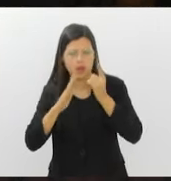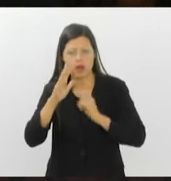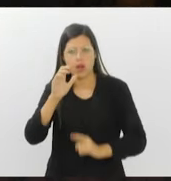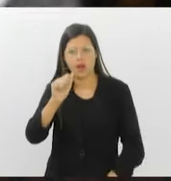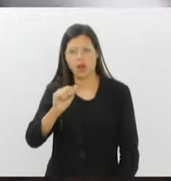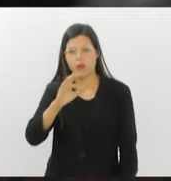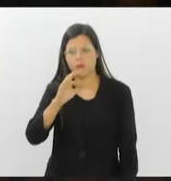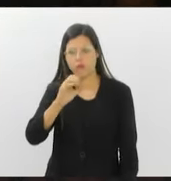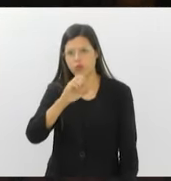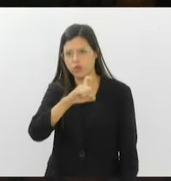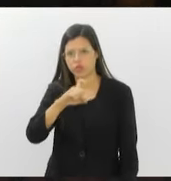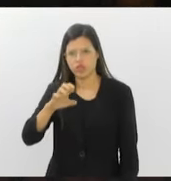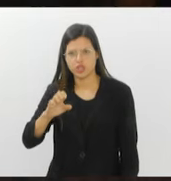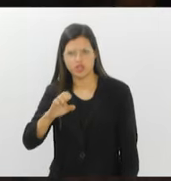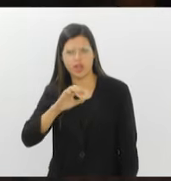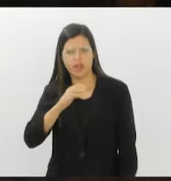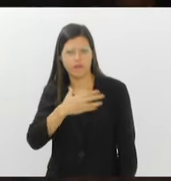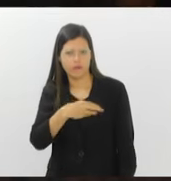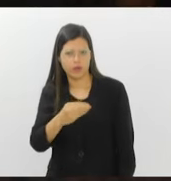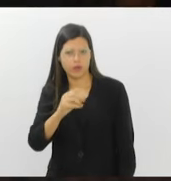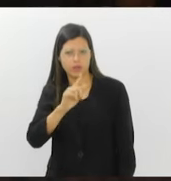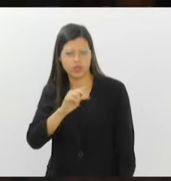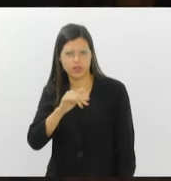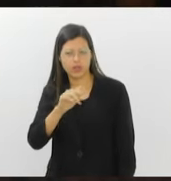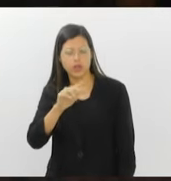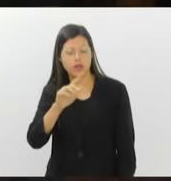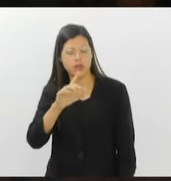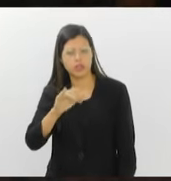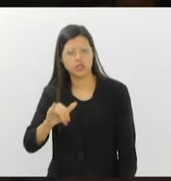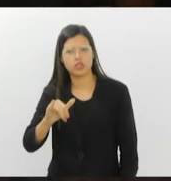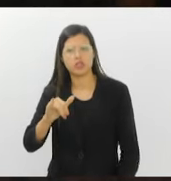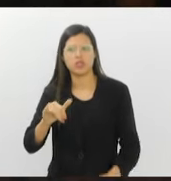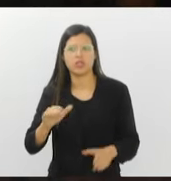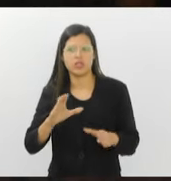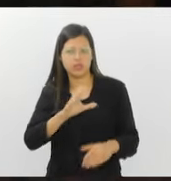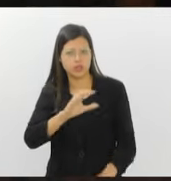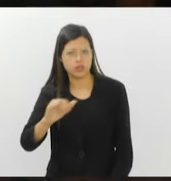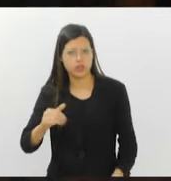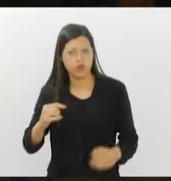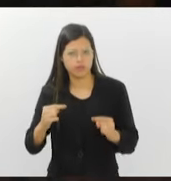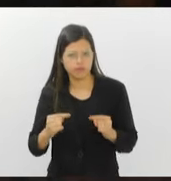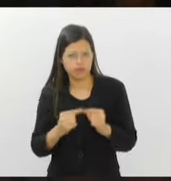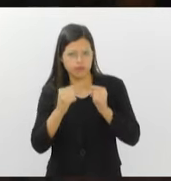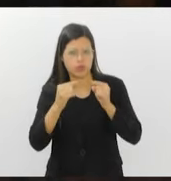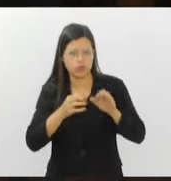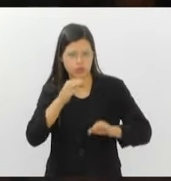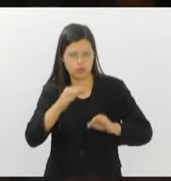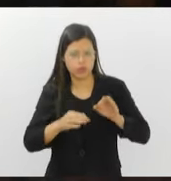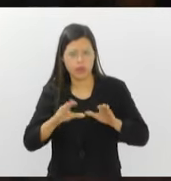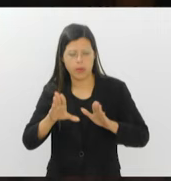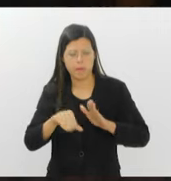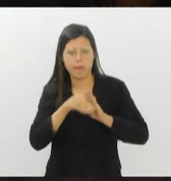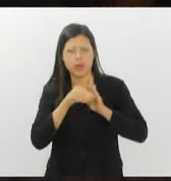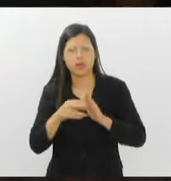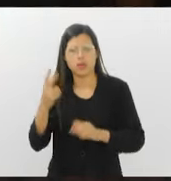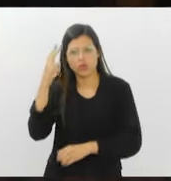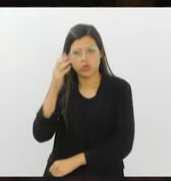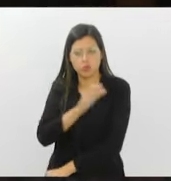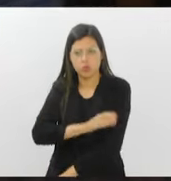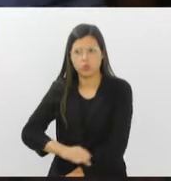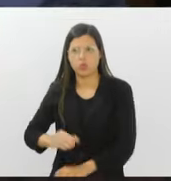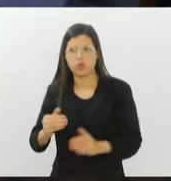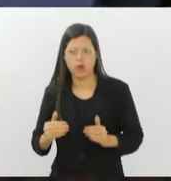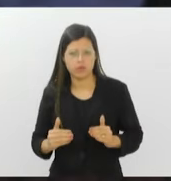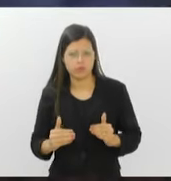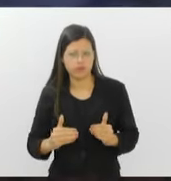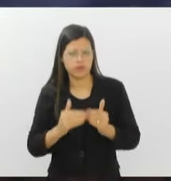de Gandhi. Pareceres das comissões Constituição e Justiça pela juridicidade com emenda, de Cultura, favorável com a